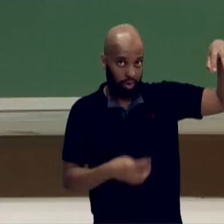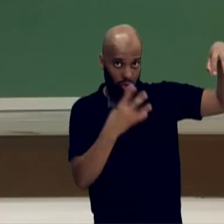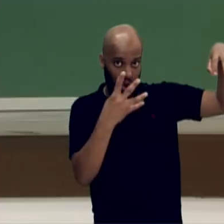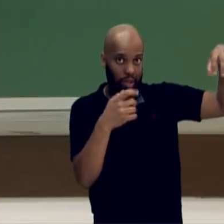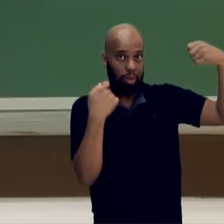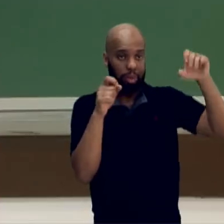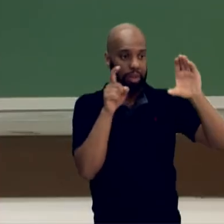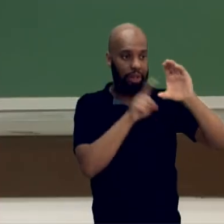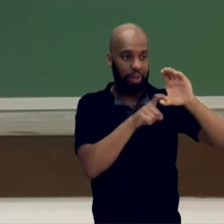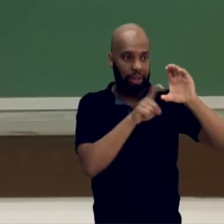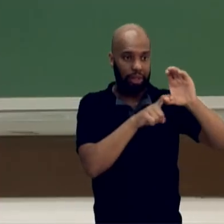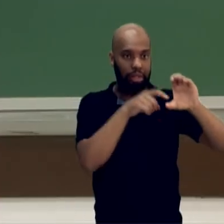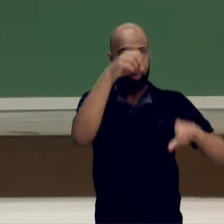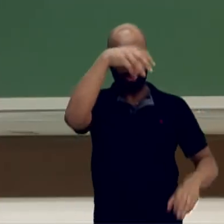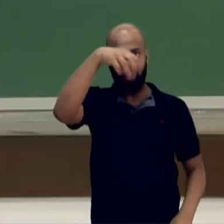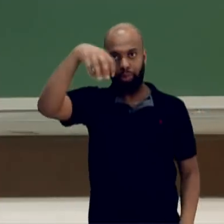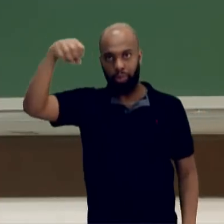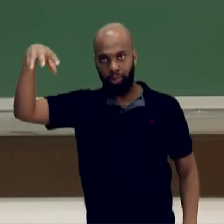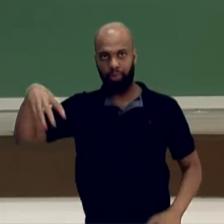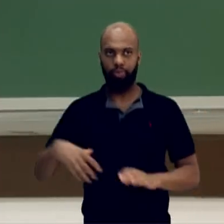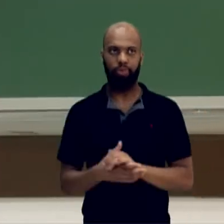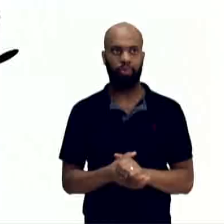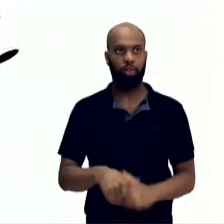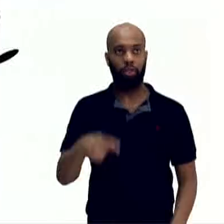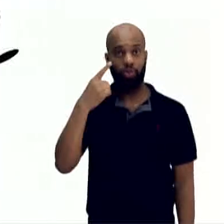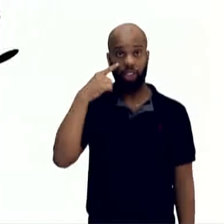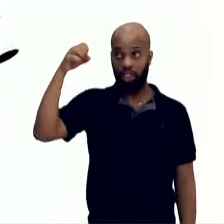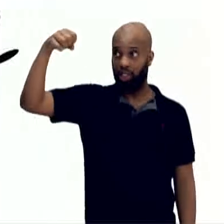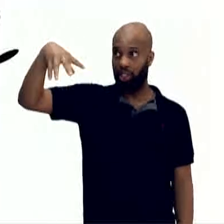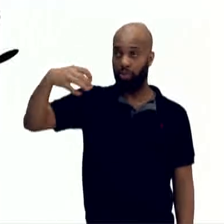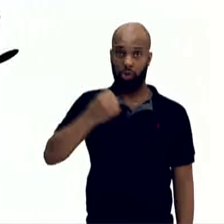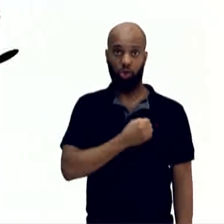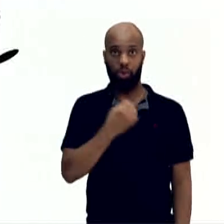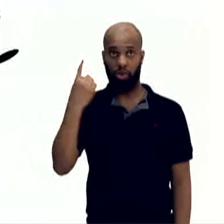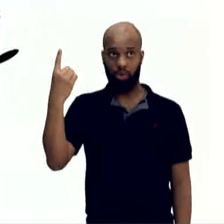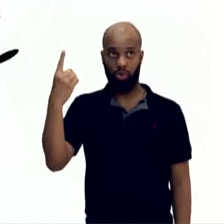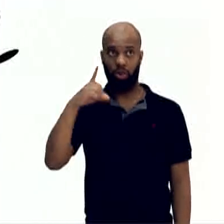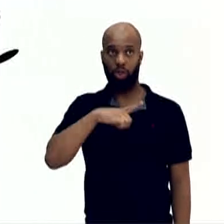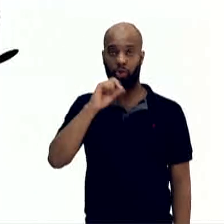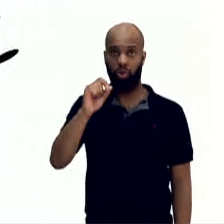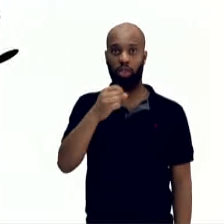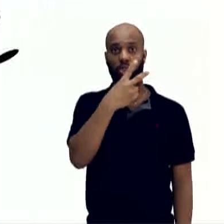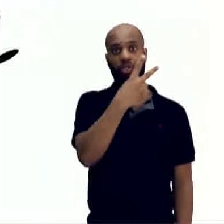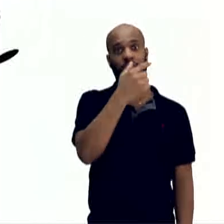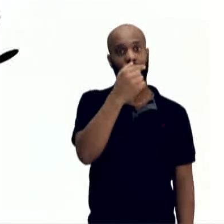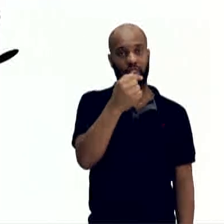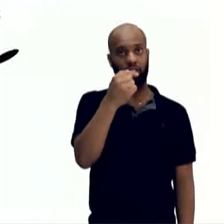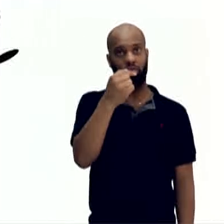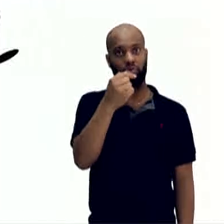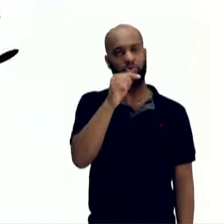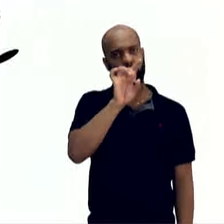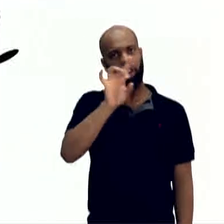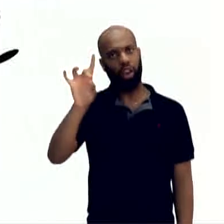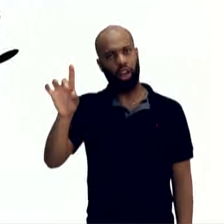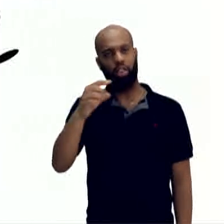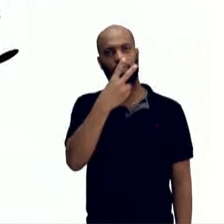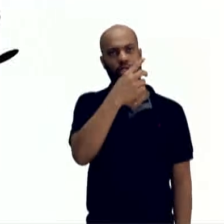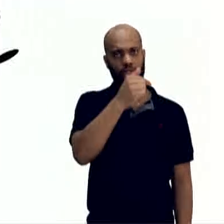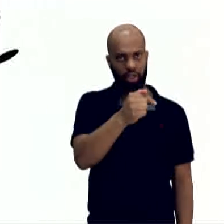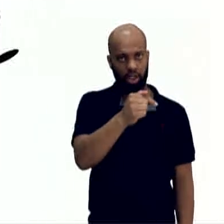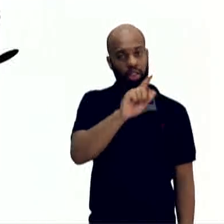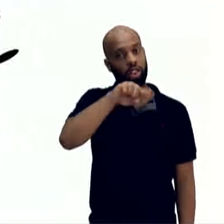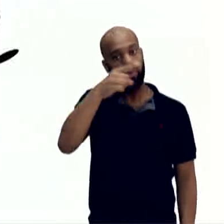lá? Então, a lâmpada 1, ela gira, né, de 27 em